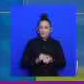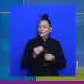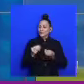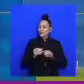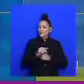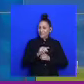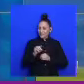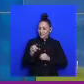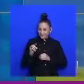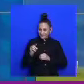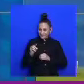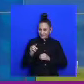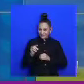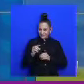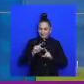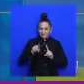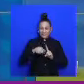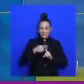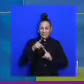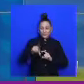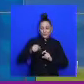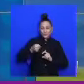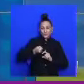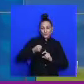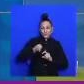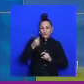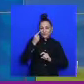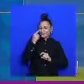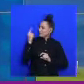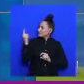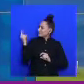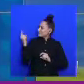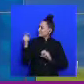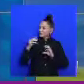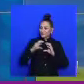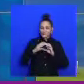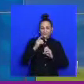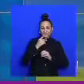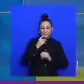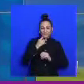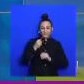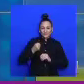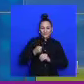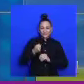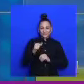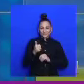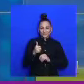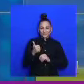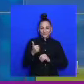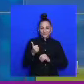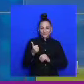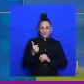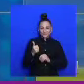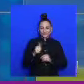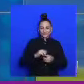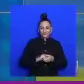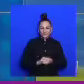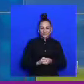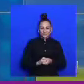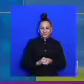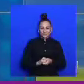Como é que você está indo, hein? Mais um número chegando. Bola vermelha, número 11. Vermelha,